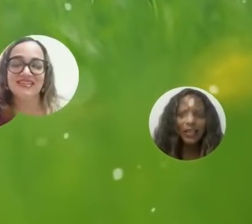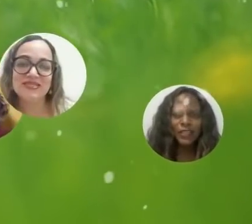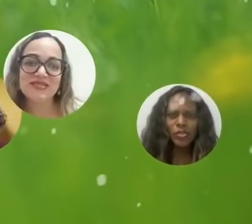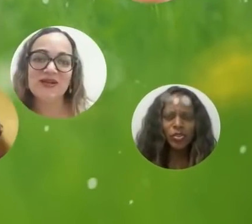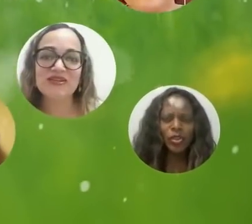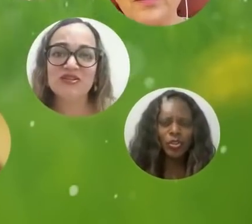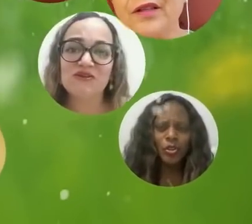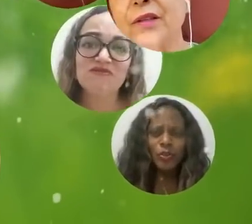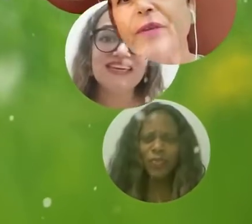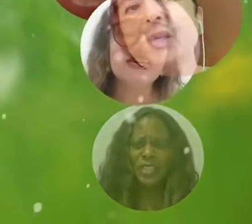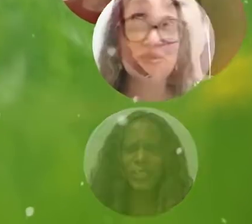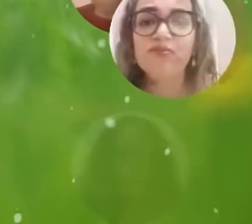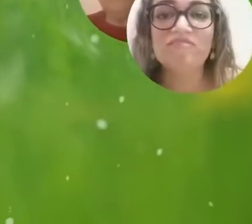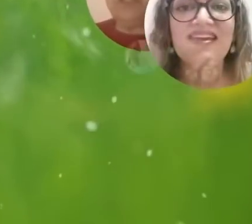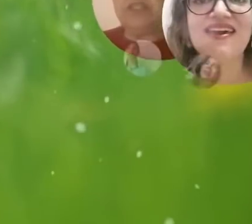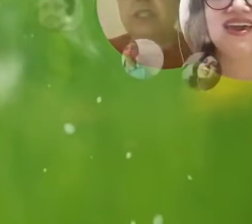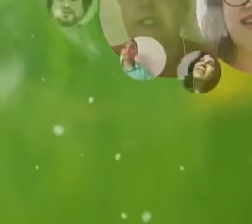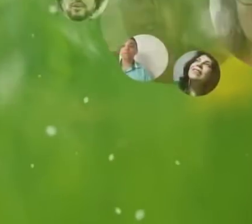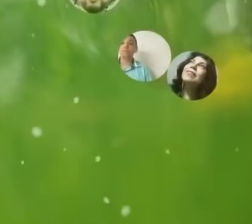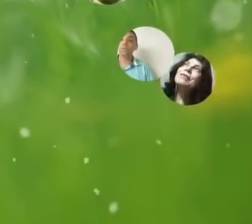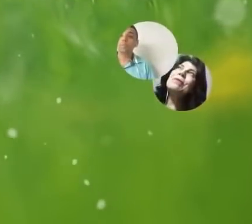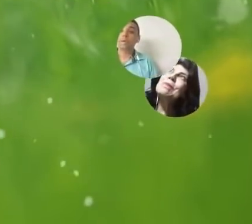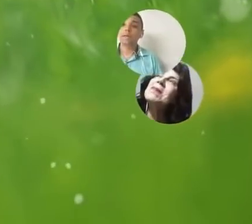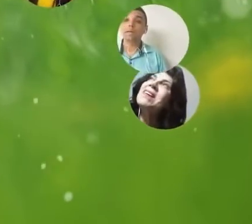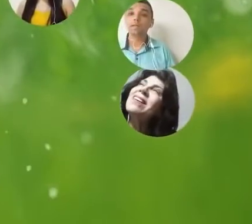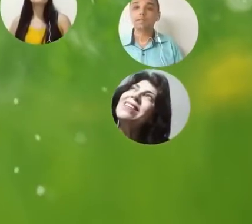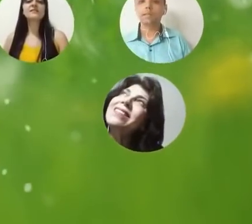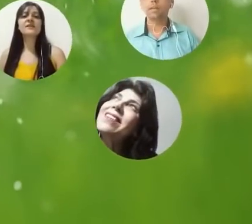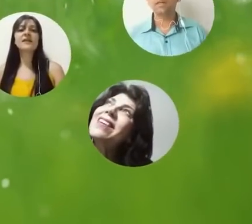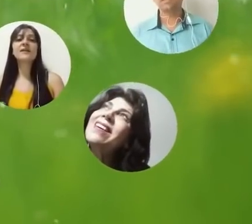passar e só de ouvir o vento